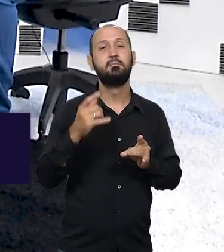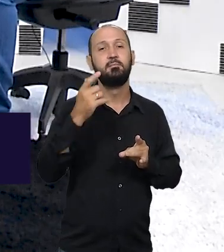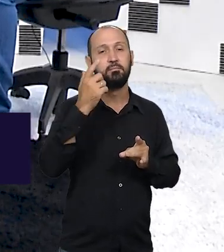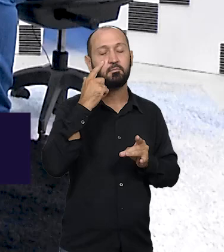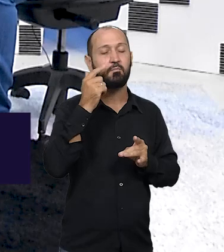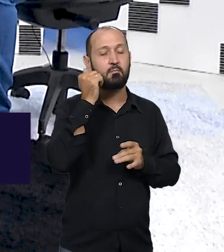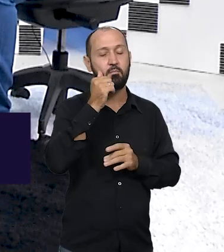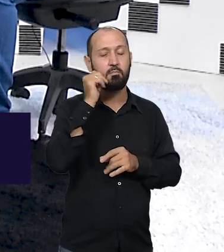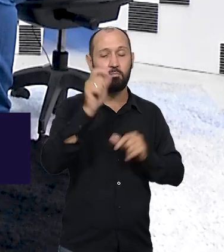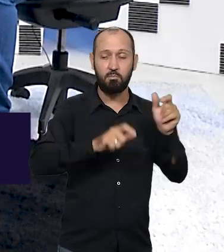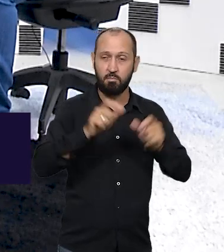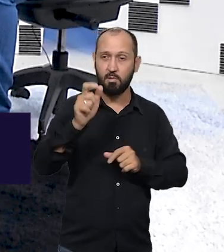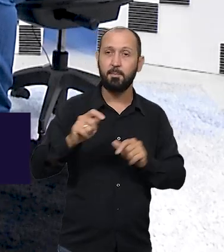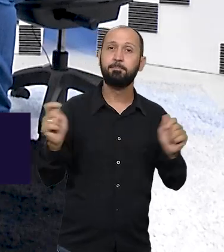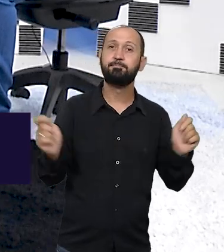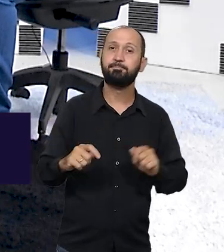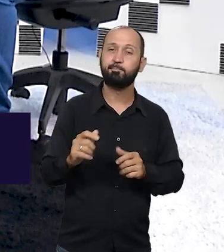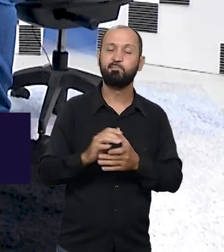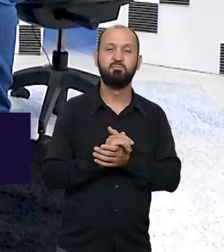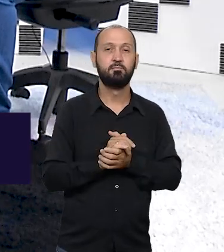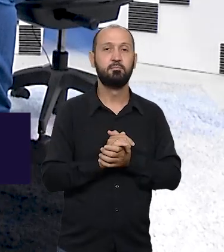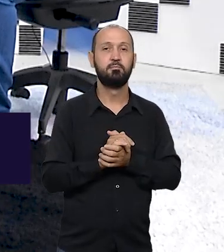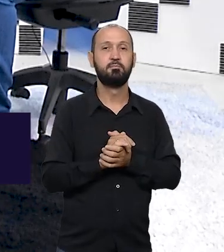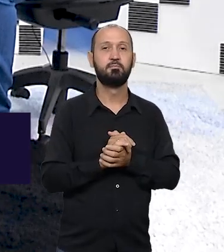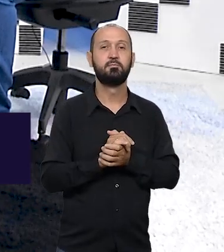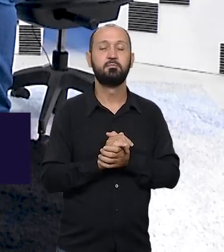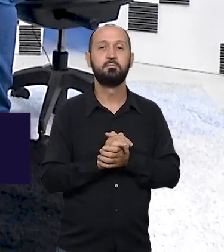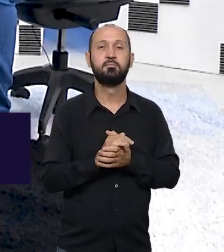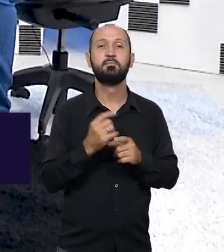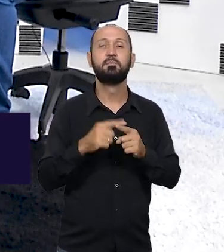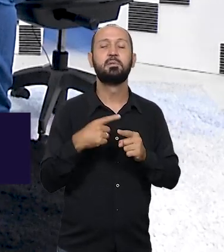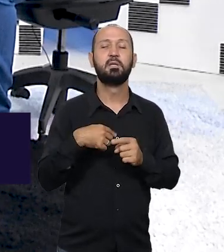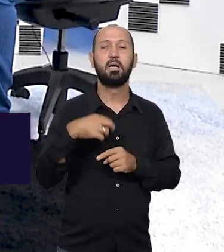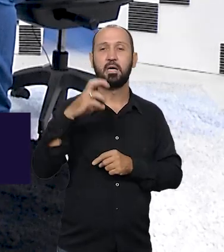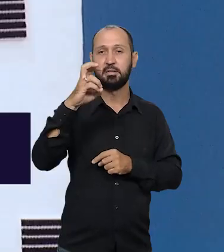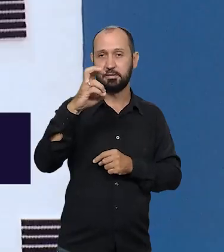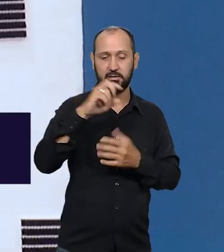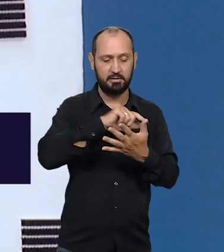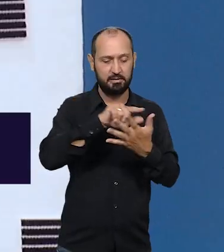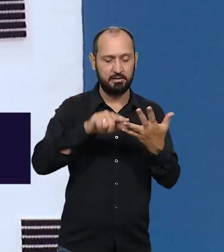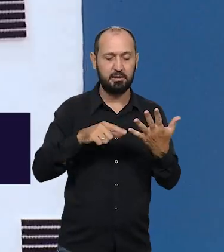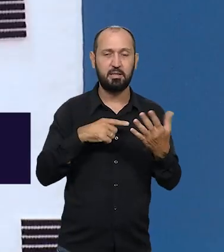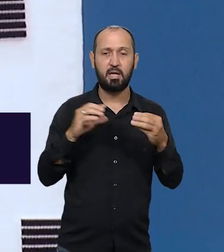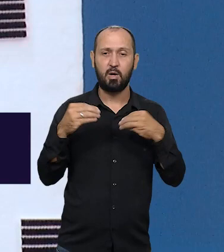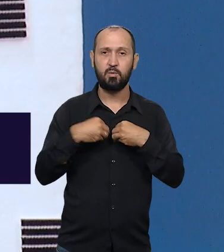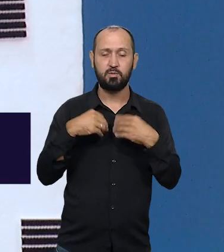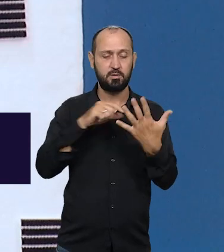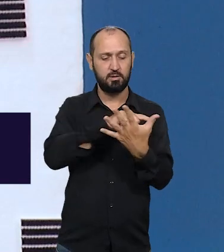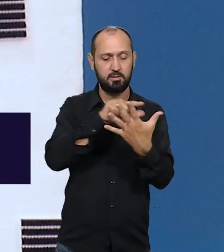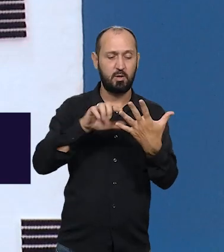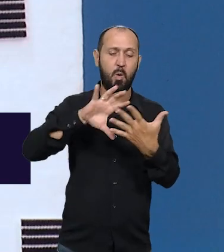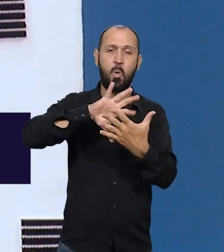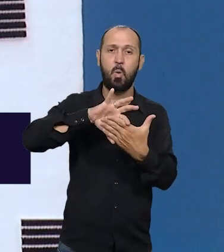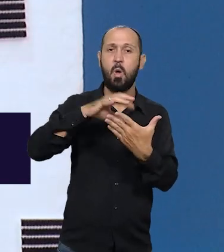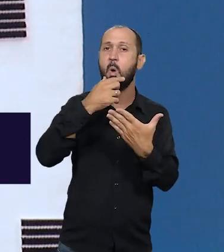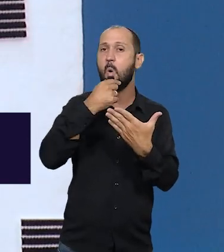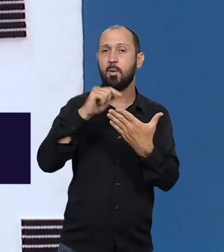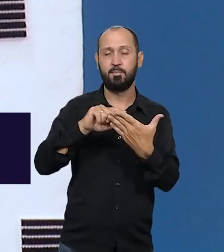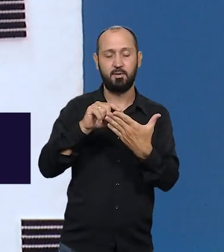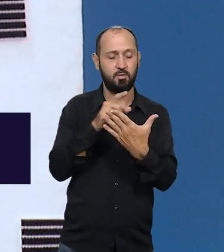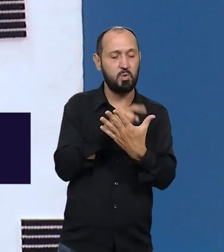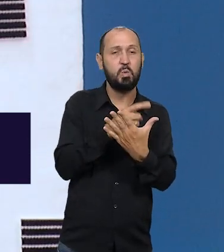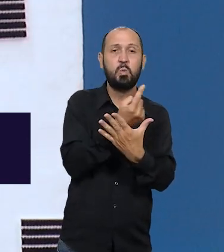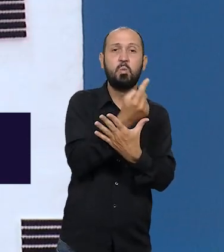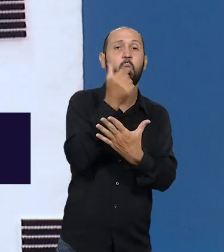Porque hoje, a cada 5 pessoas diagnosticadas de autismo, 4 são homens e uma mulher. Mas que na realidade já existem estudos que é